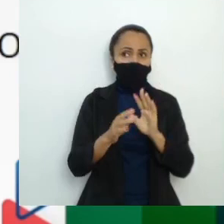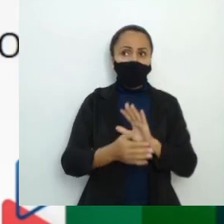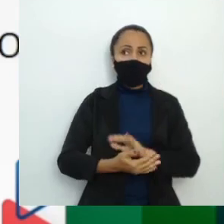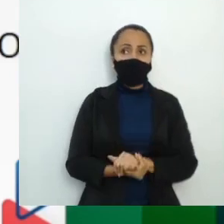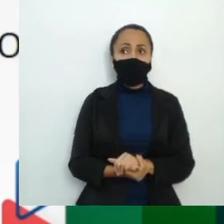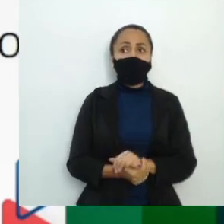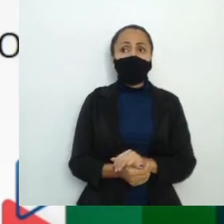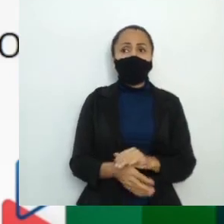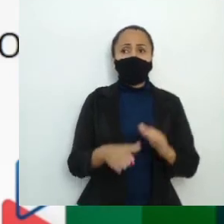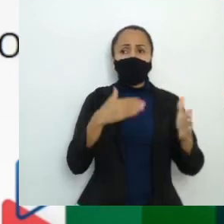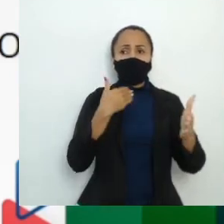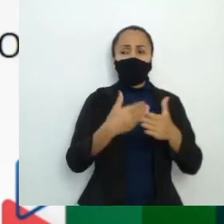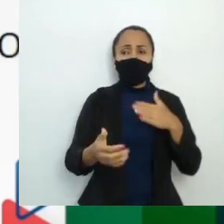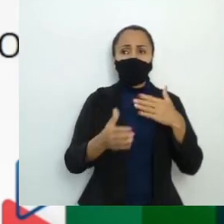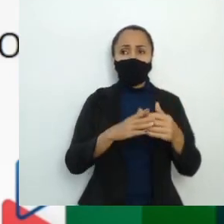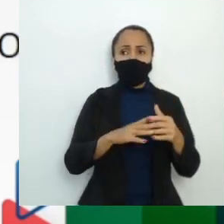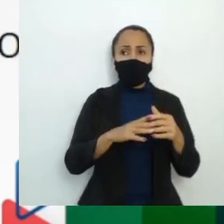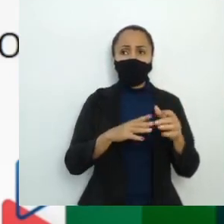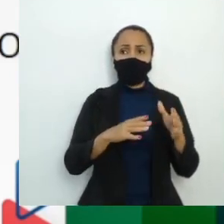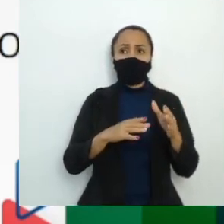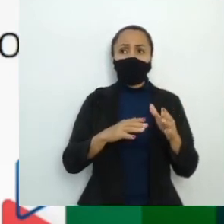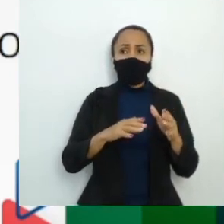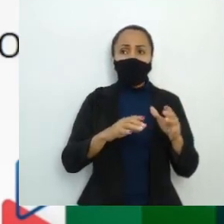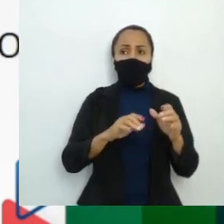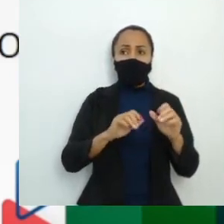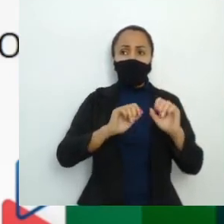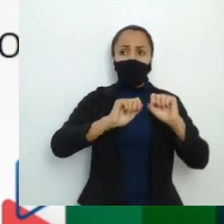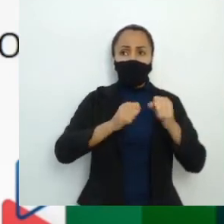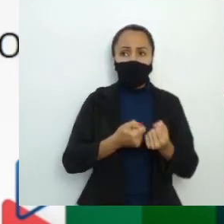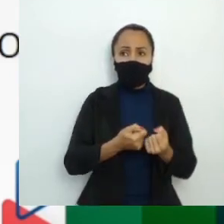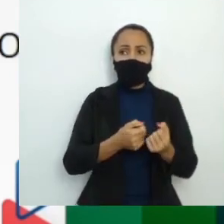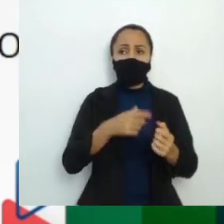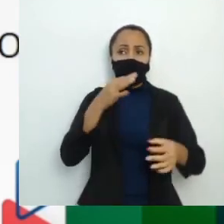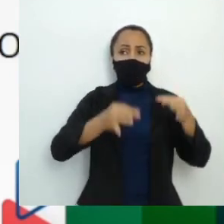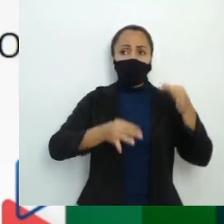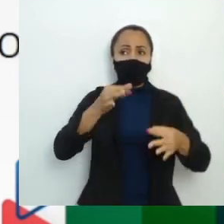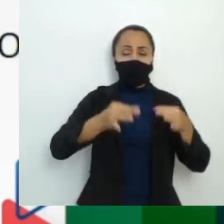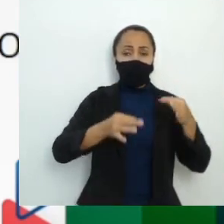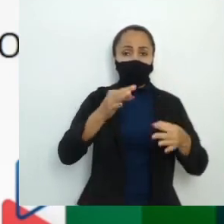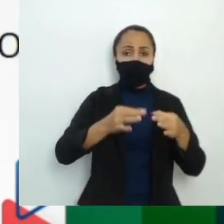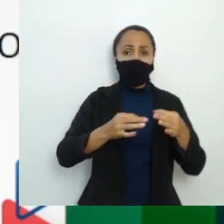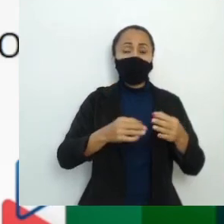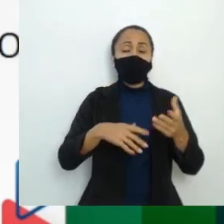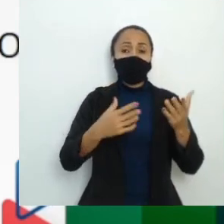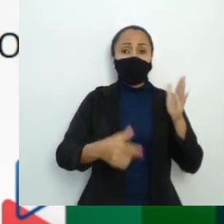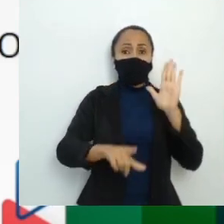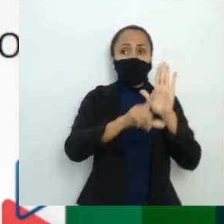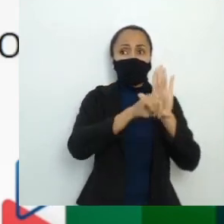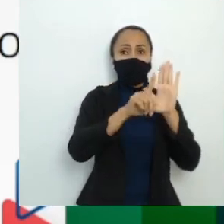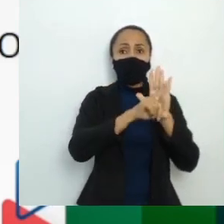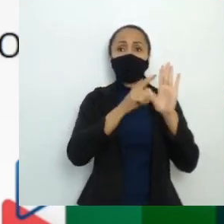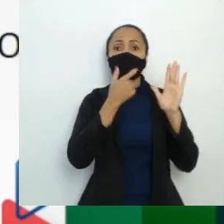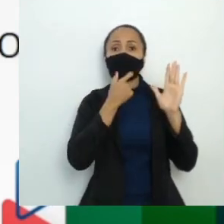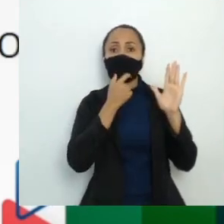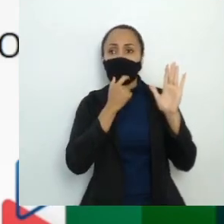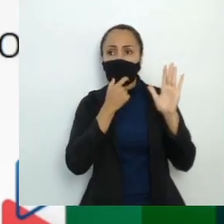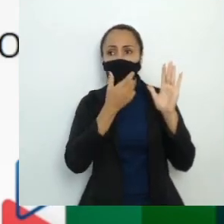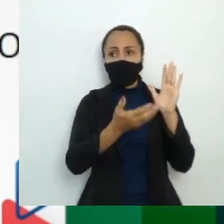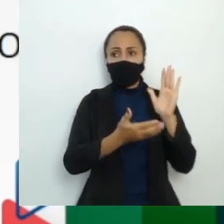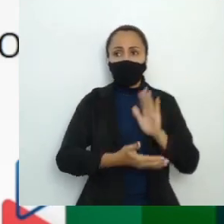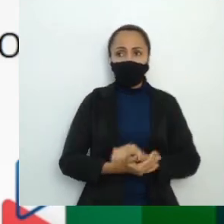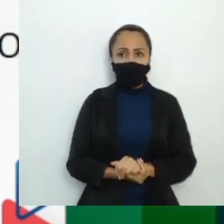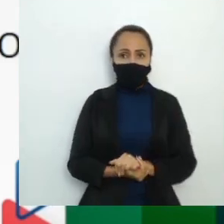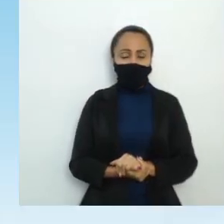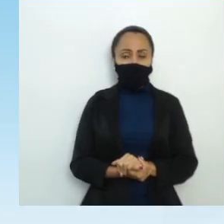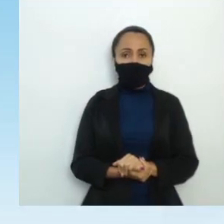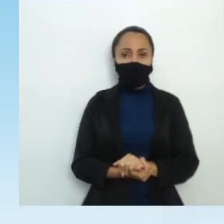qualquer rebeldia seria julgado pelos tribunais ingleses. Né? Você cometesse um crime na América do Norte, mas você ia ser julgado sob as regras